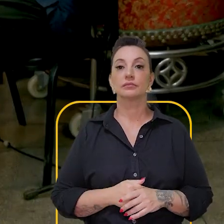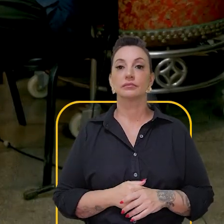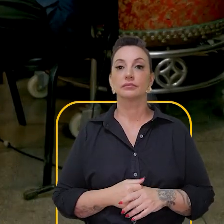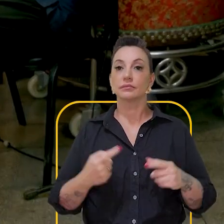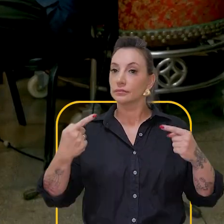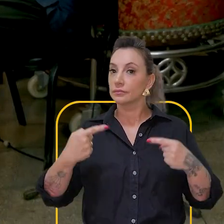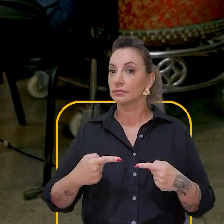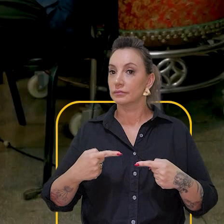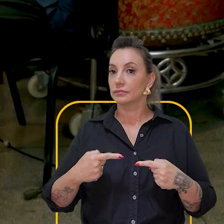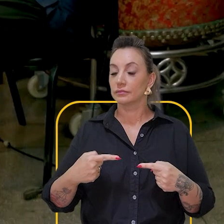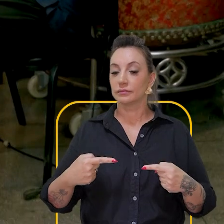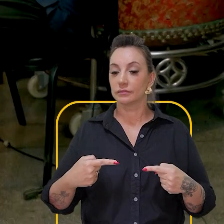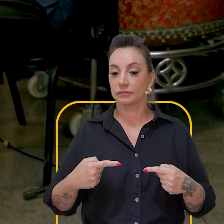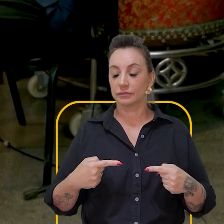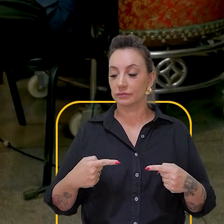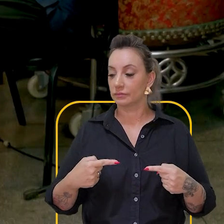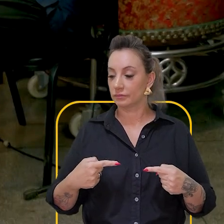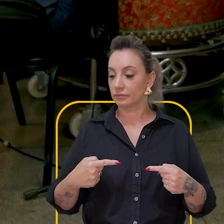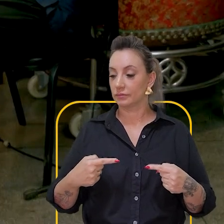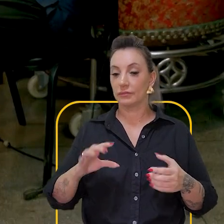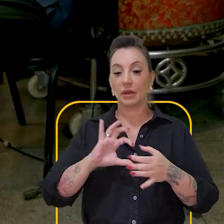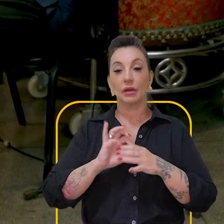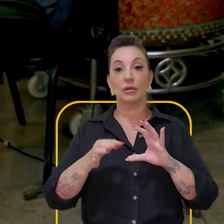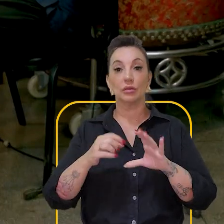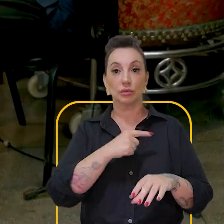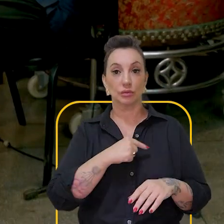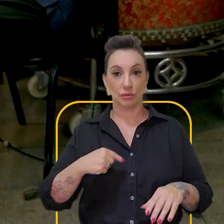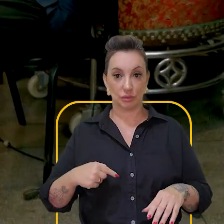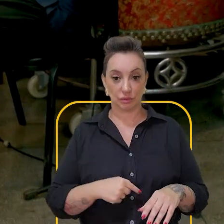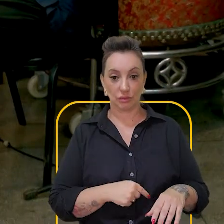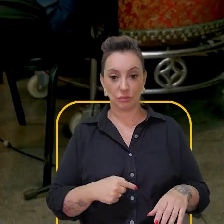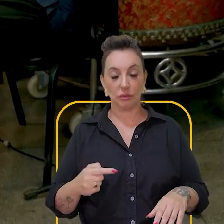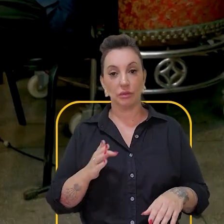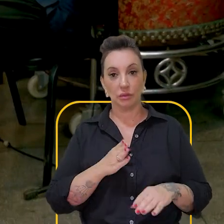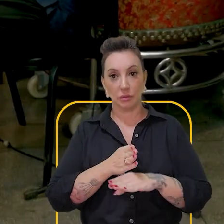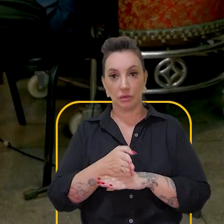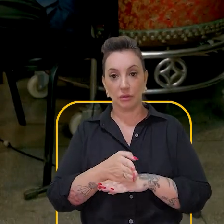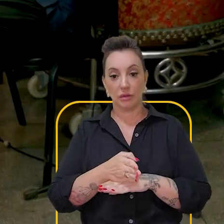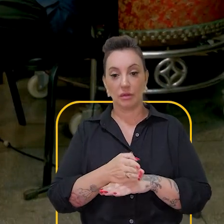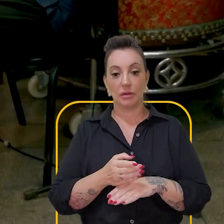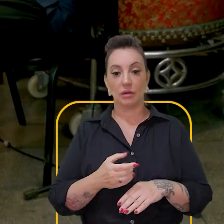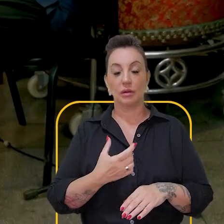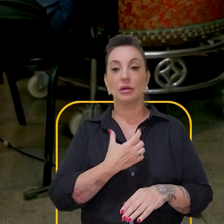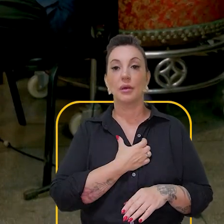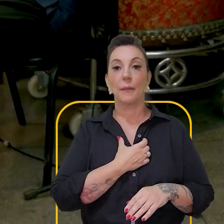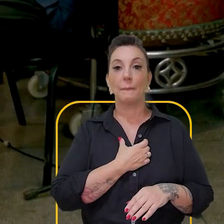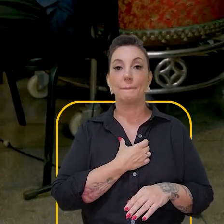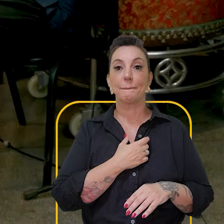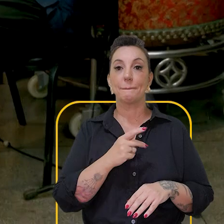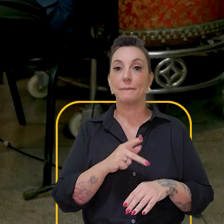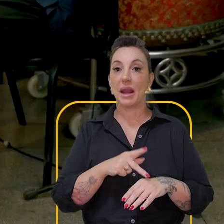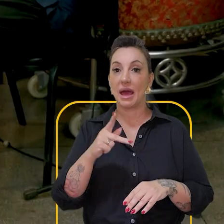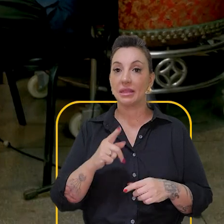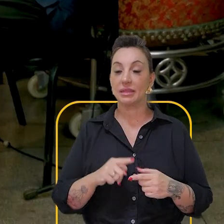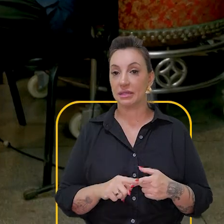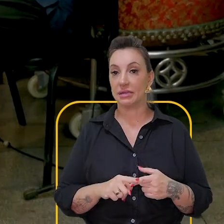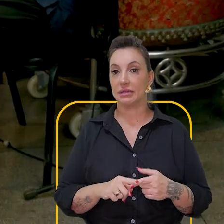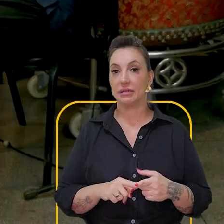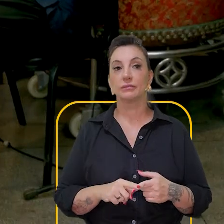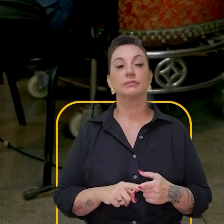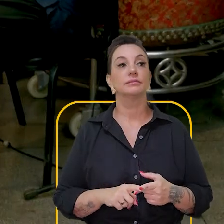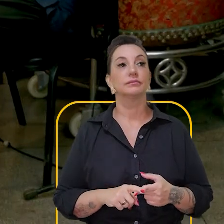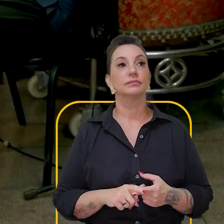medalha de prata o que a gente chama de facada pô ele ganhou de chinês lá na China Pô saiu em